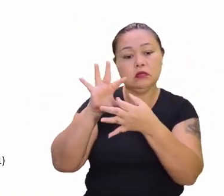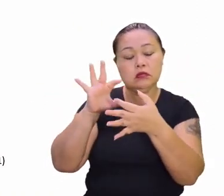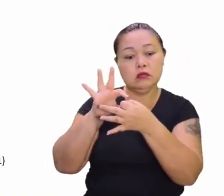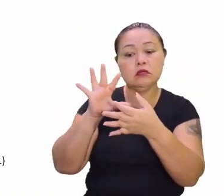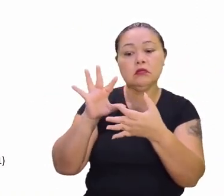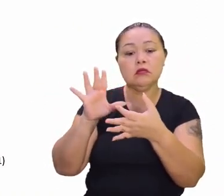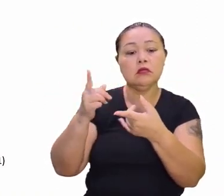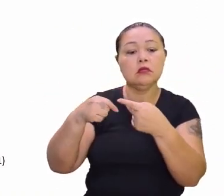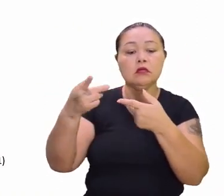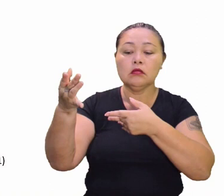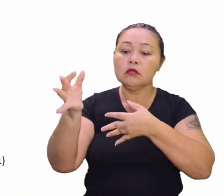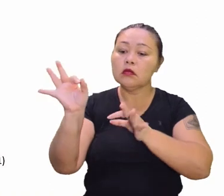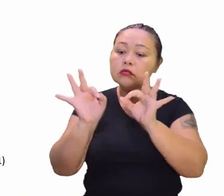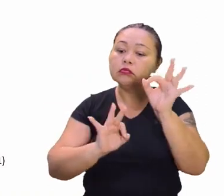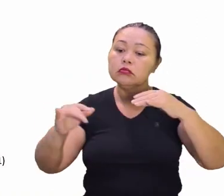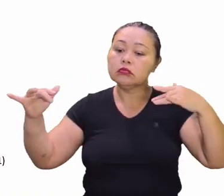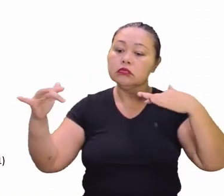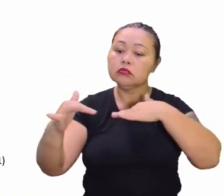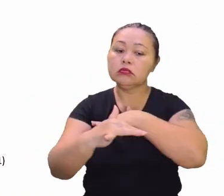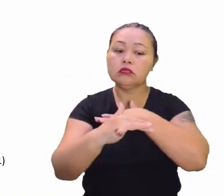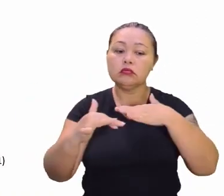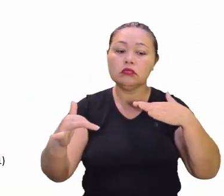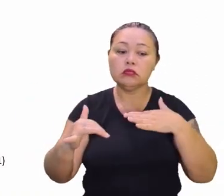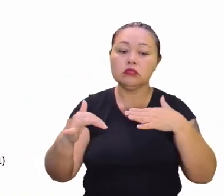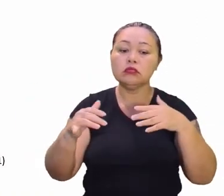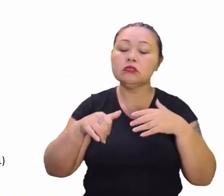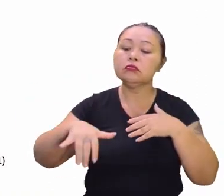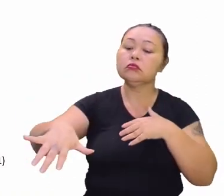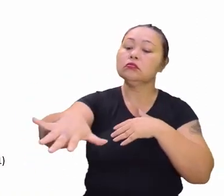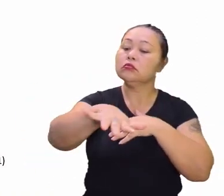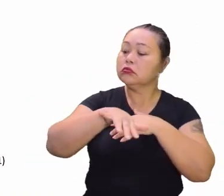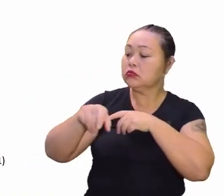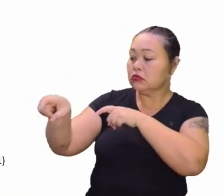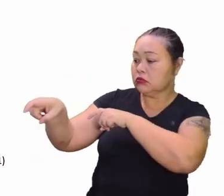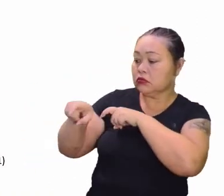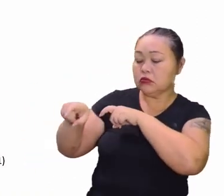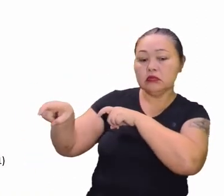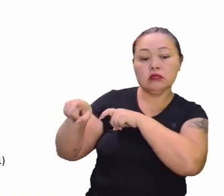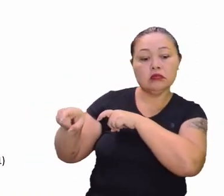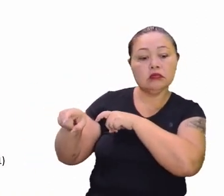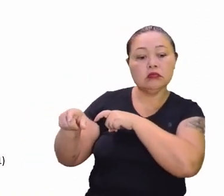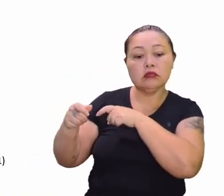relacionado também ao planejamento urbano, o zoneamento agrícola,